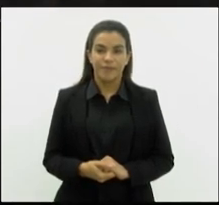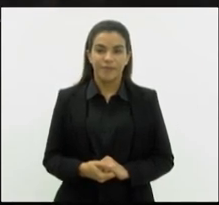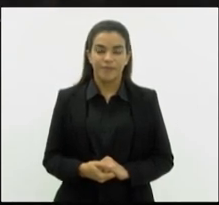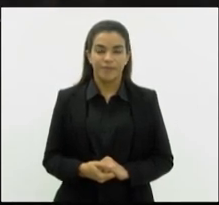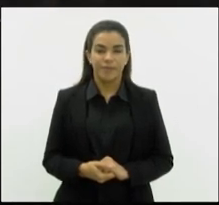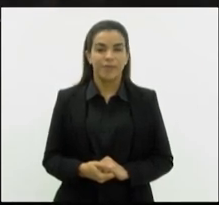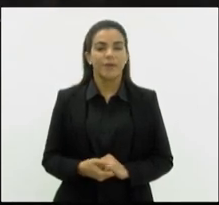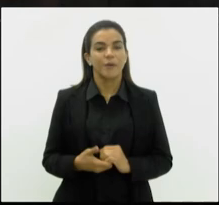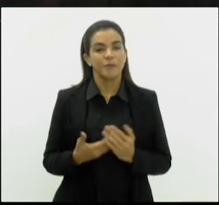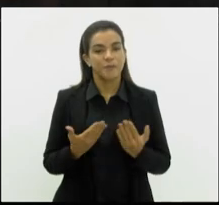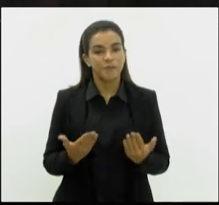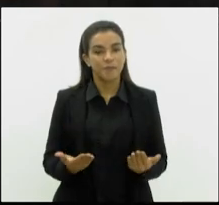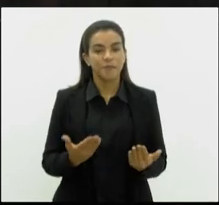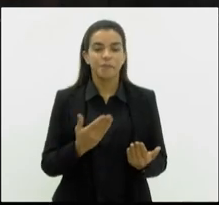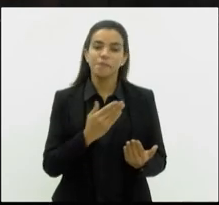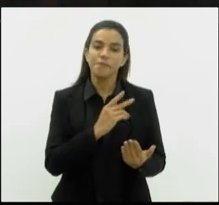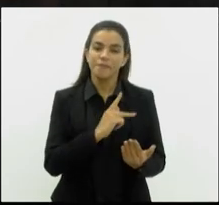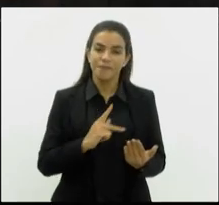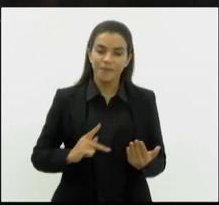Senhor presidente,